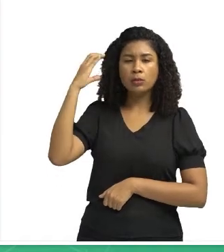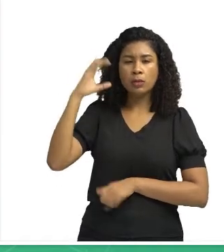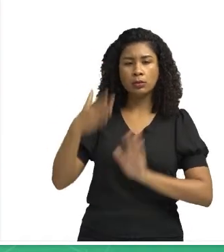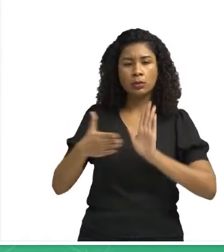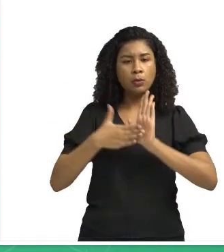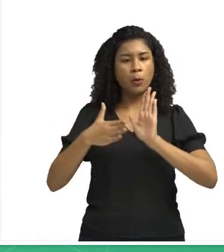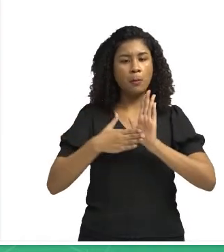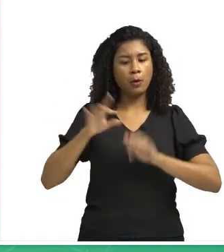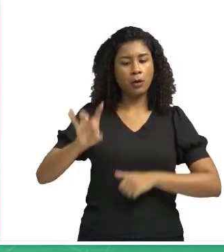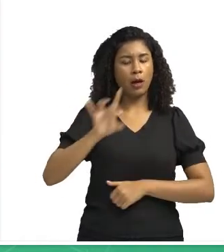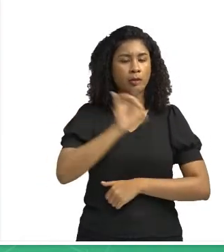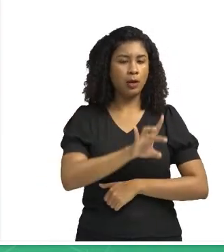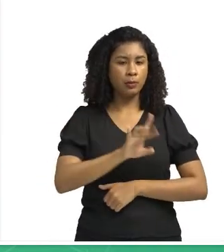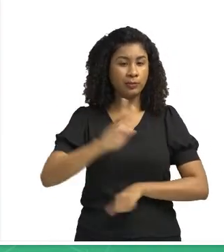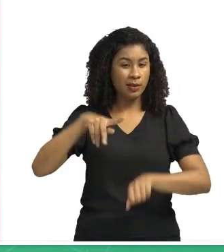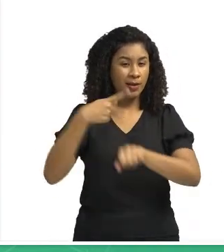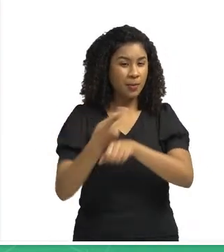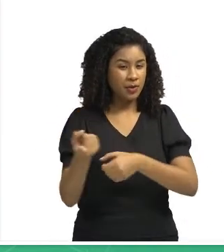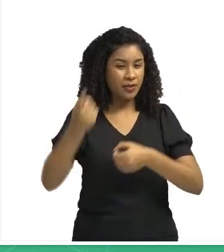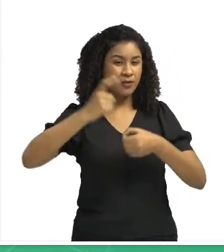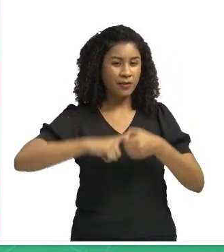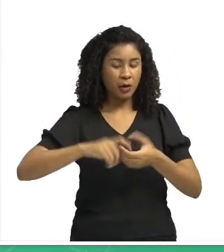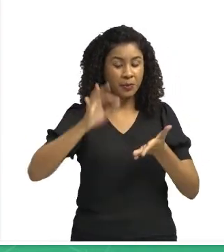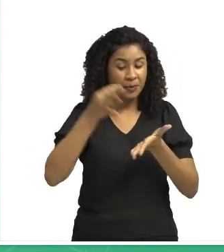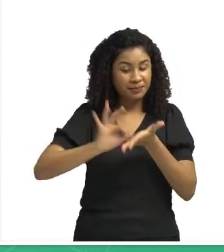pouco eu retorno e nós vamos corrigir.